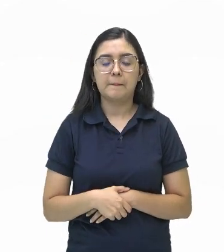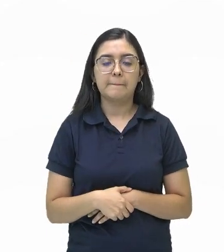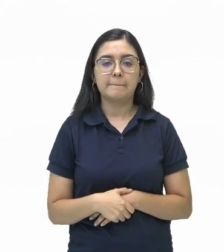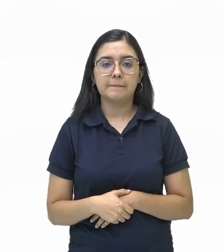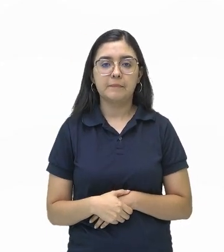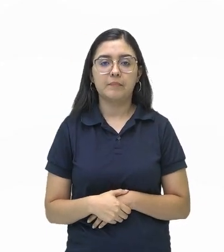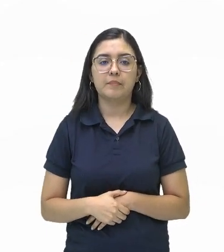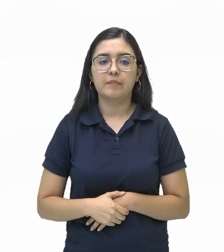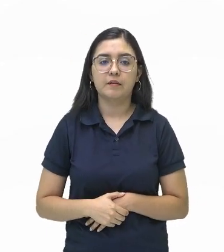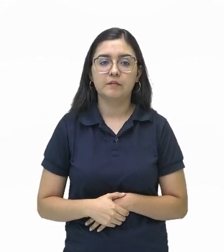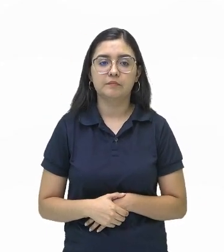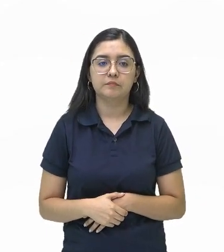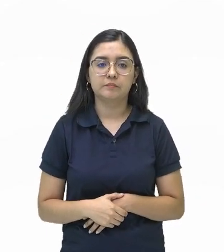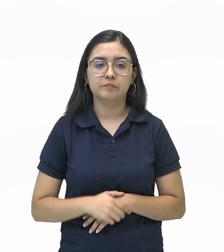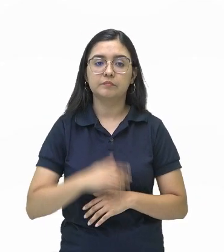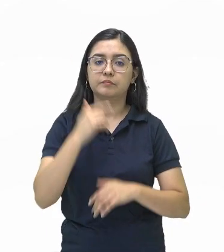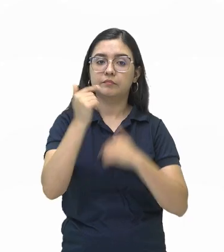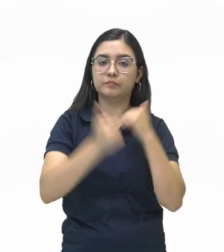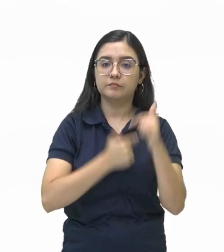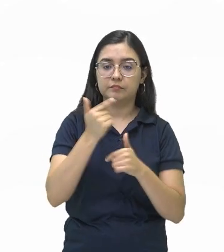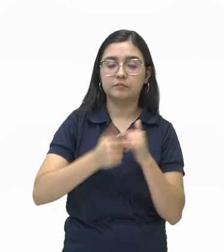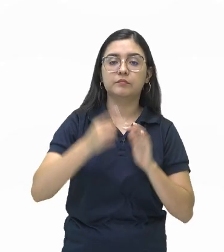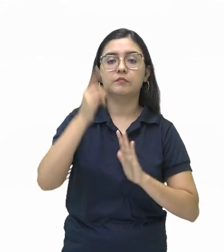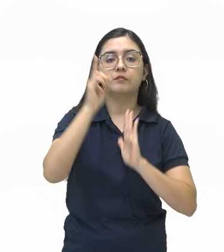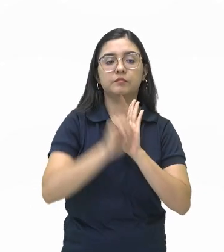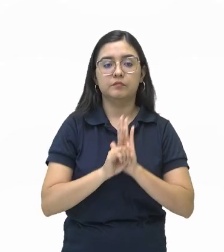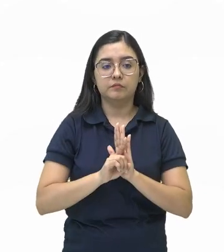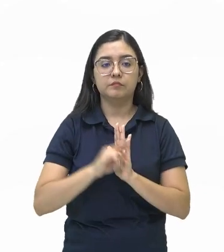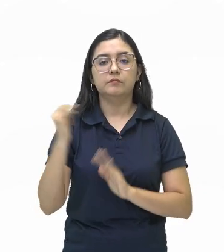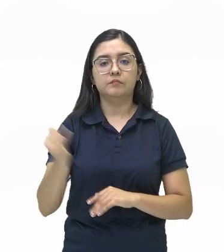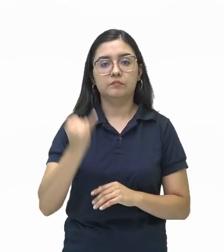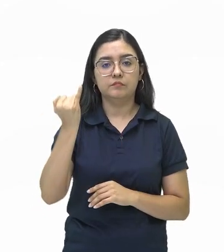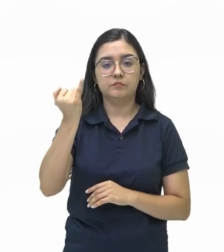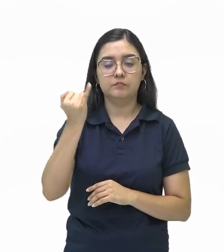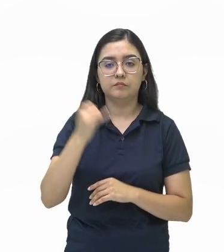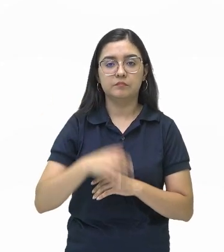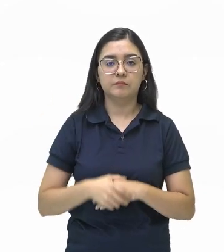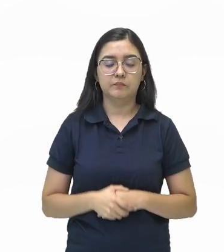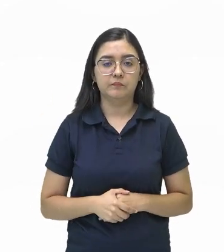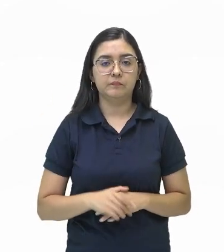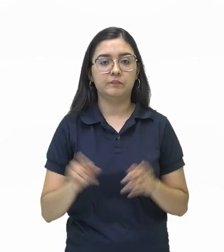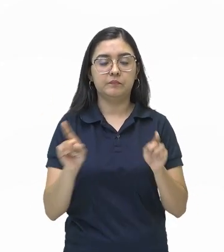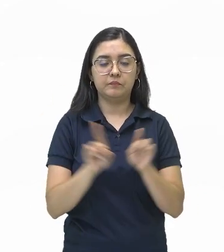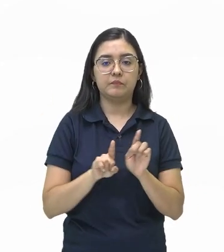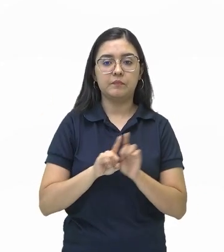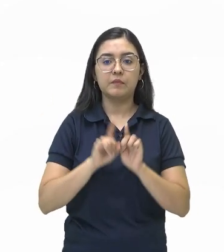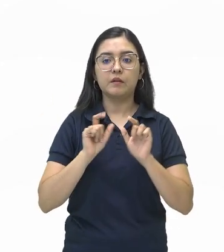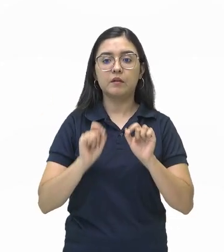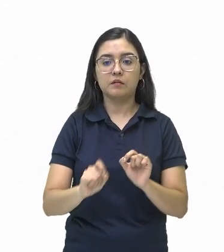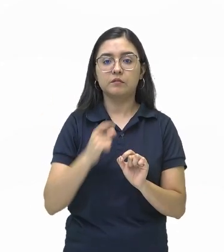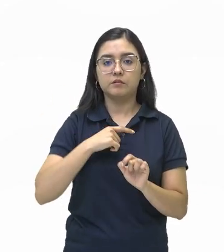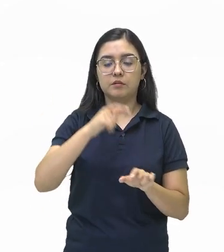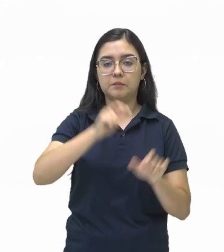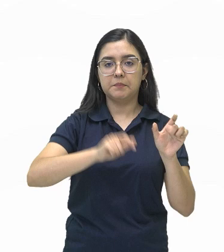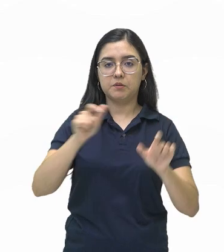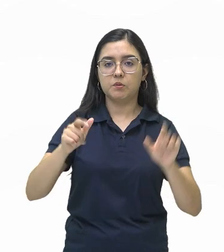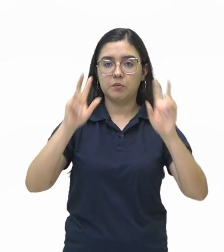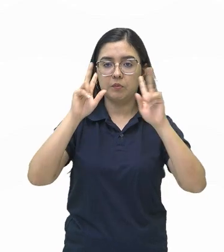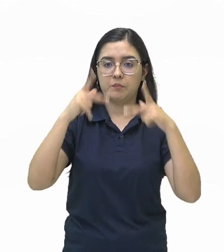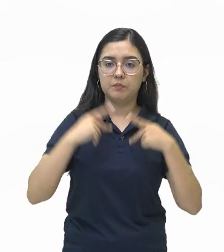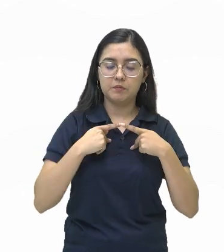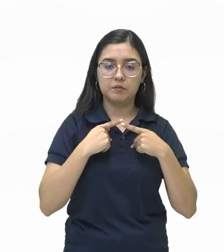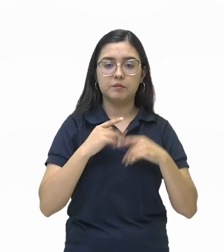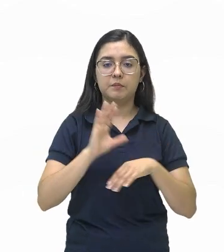primazia. Olha só, o trabalho é um direito fundamental, tá? Inerente à pessoa humana.